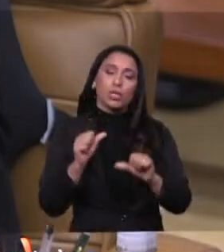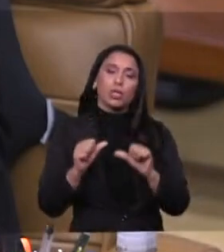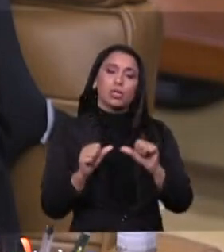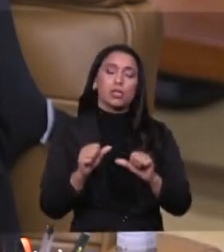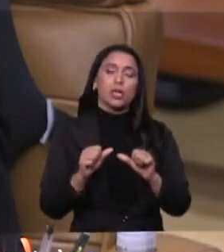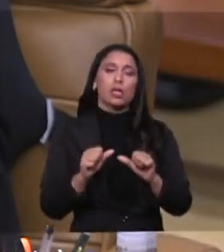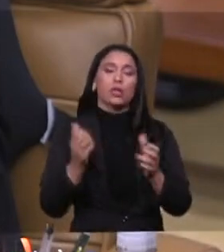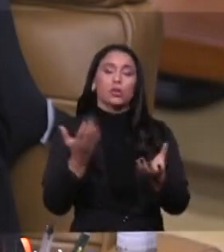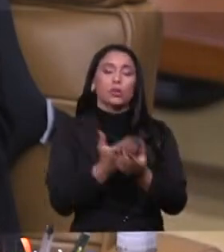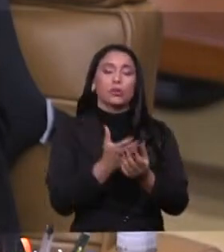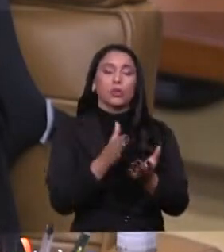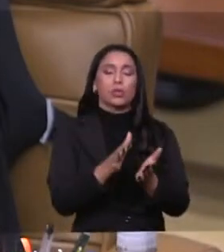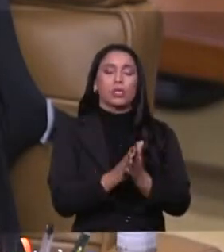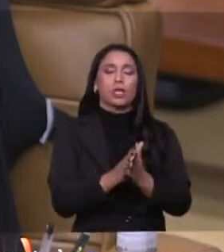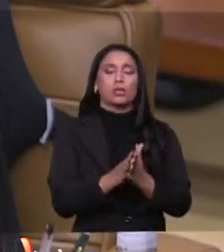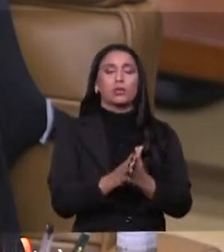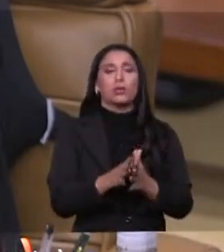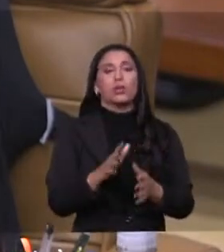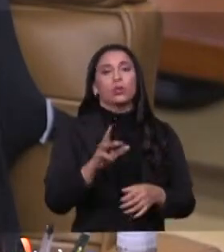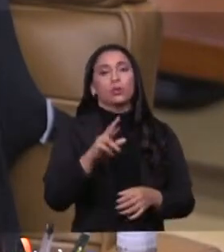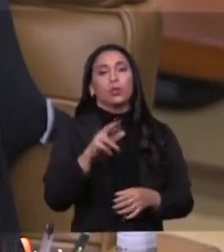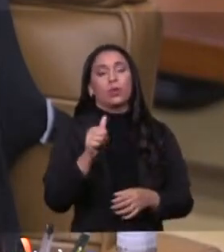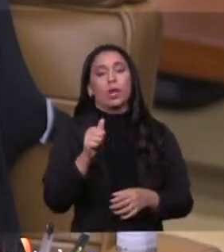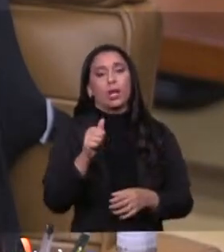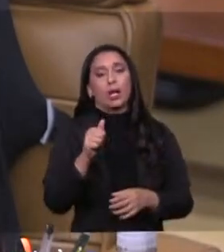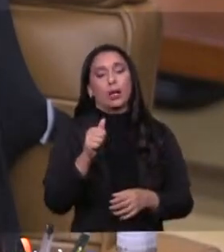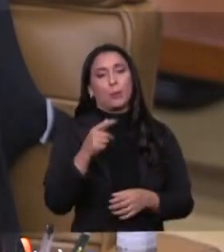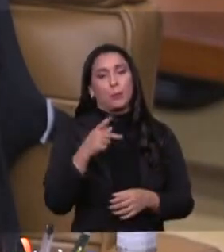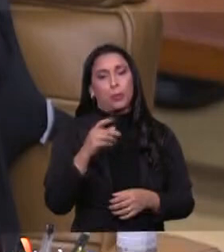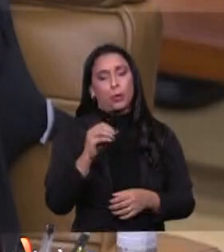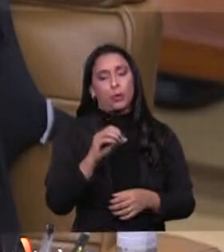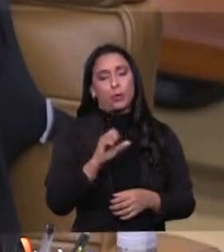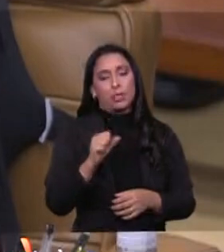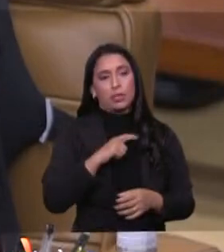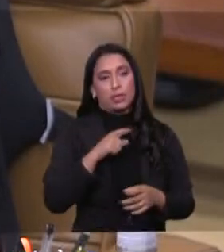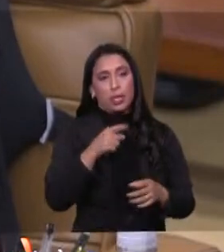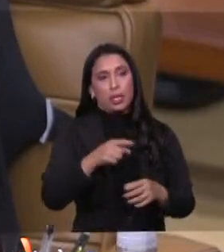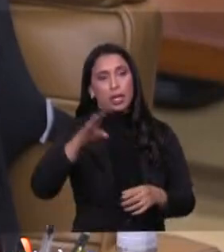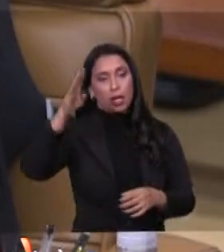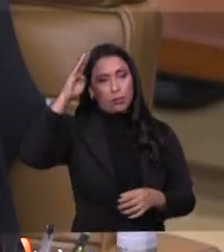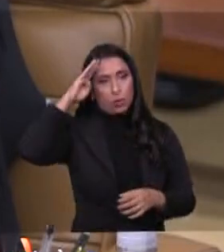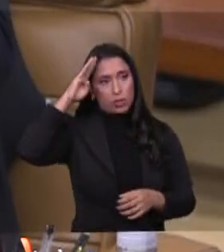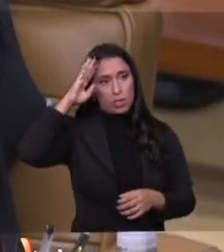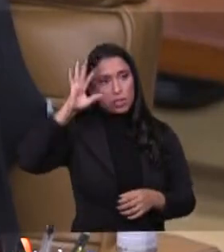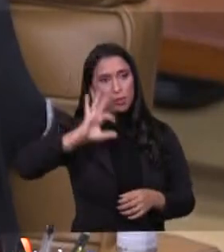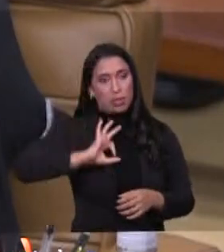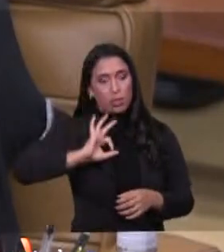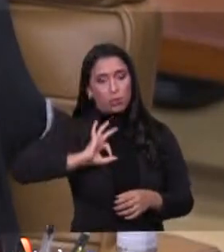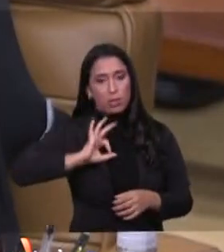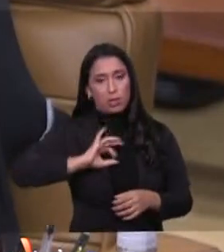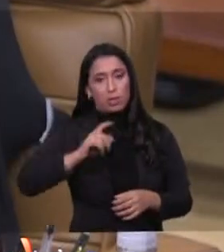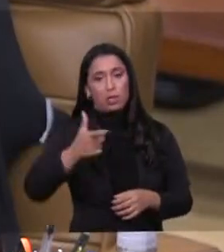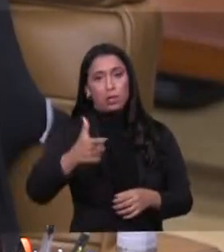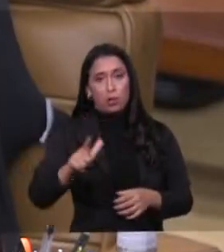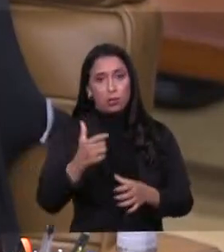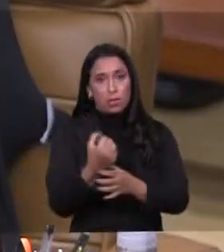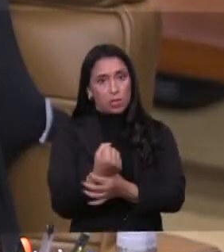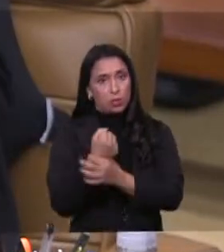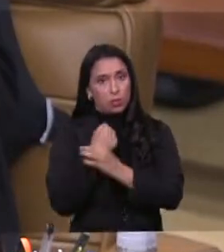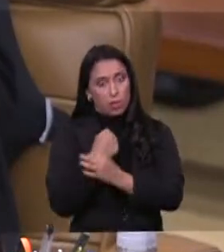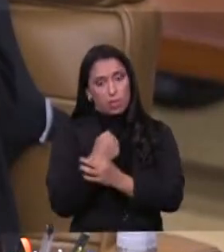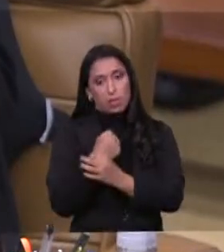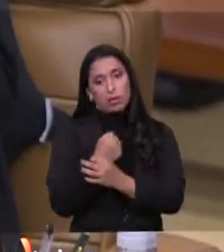caso Raposa Serra do Sol. No plenário físico do Supremo Tribunal Federal, quem vota é o ministro André Mendonça. Mais forças de